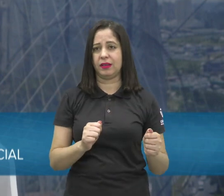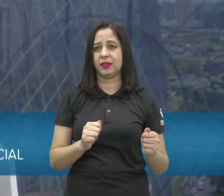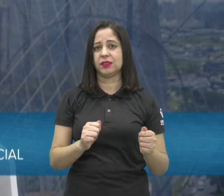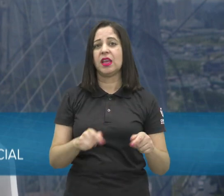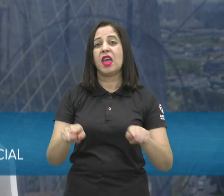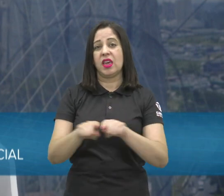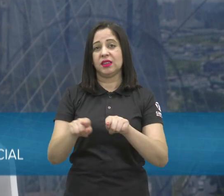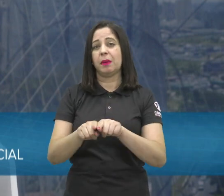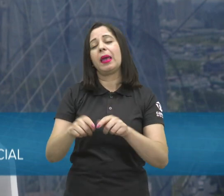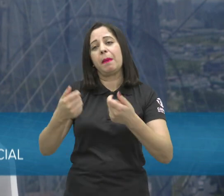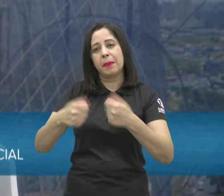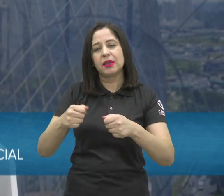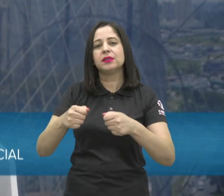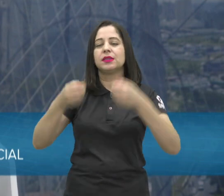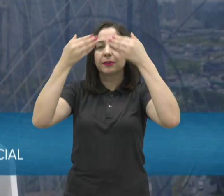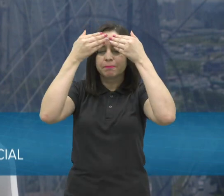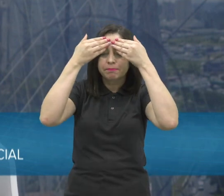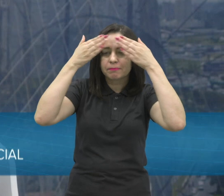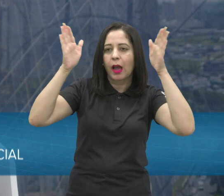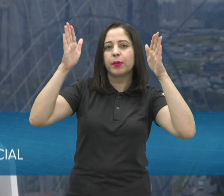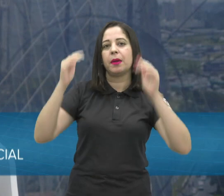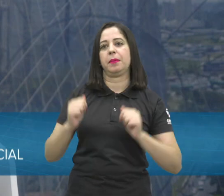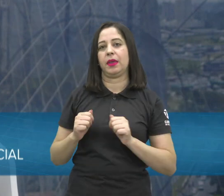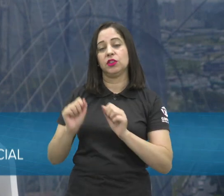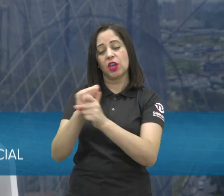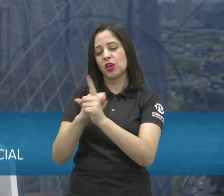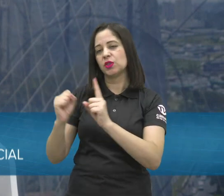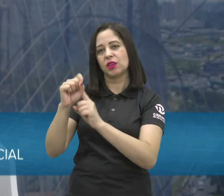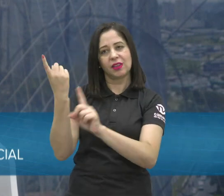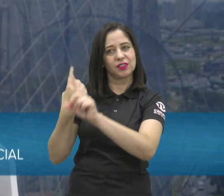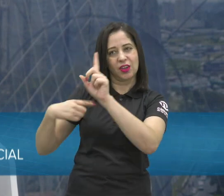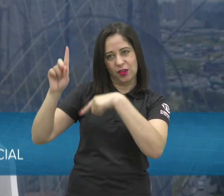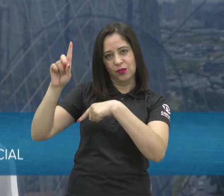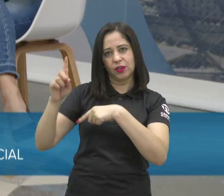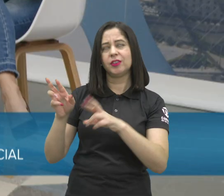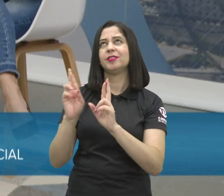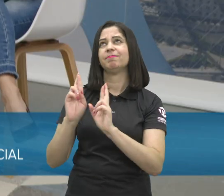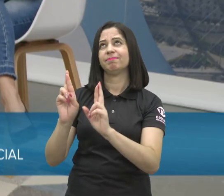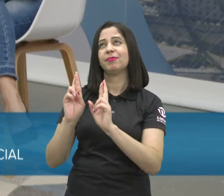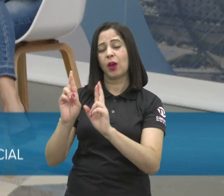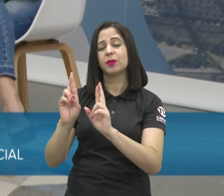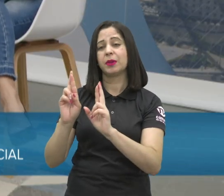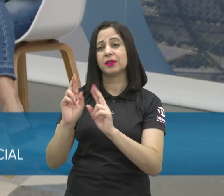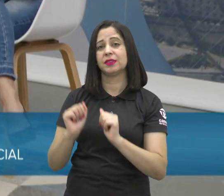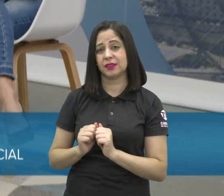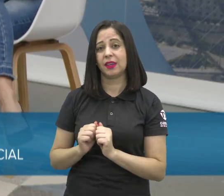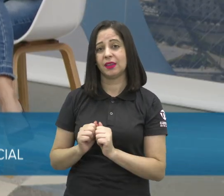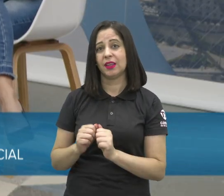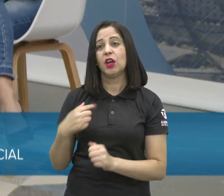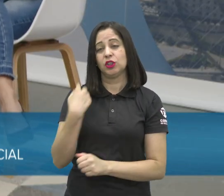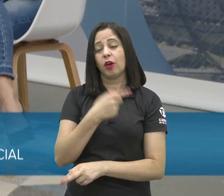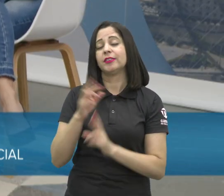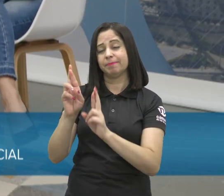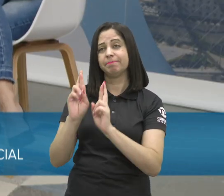e desconstruir algumas coisas para que se possa avançar, né? Essa é nossa esperança também, né? Faz parte do nosso